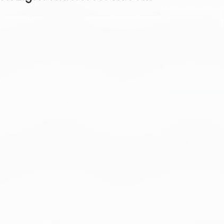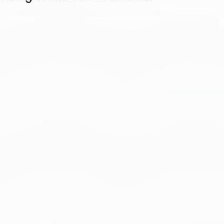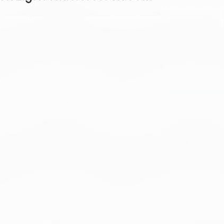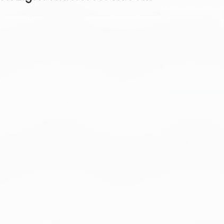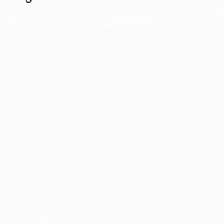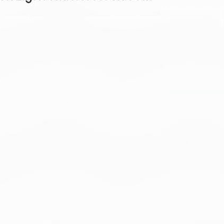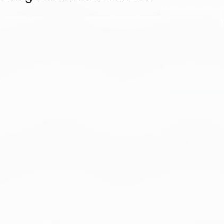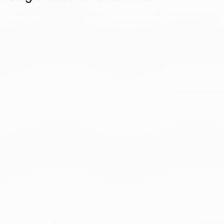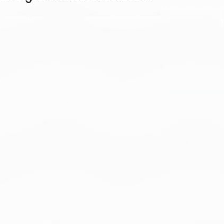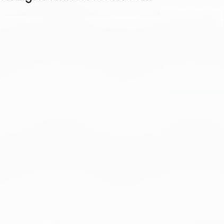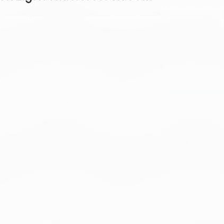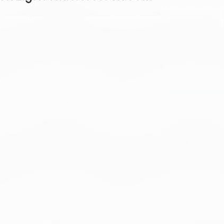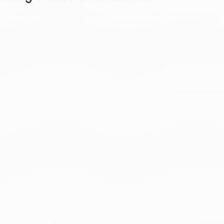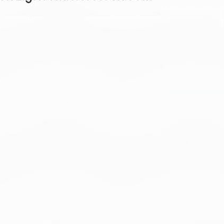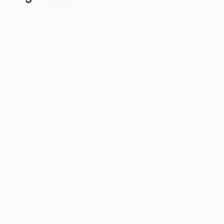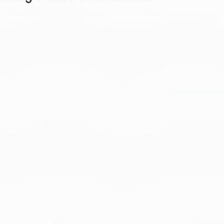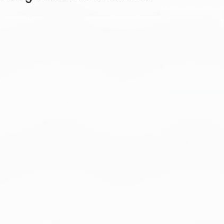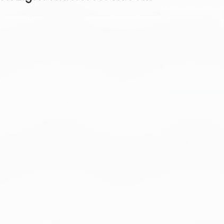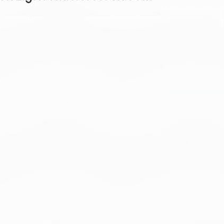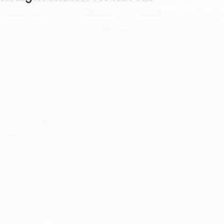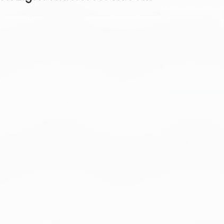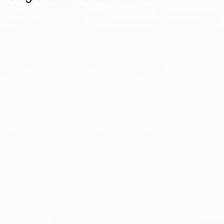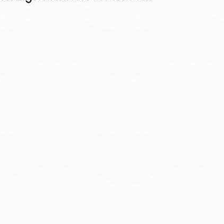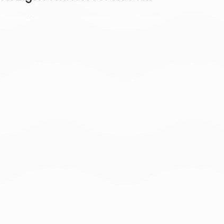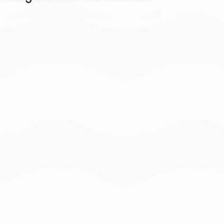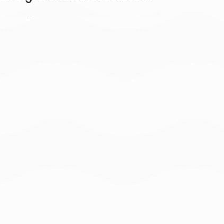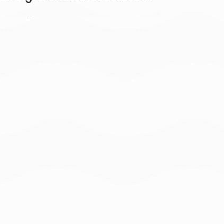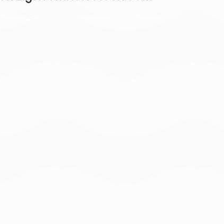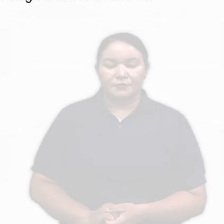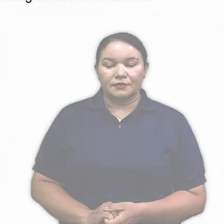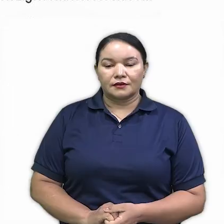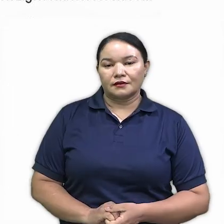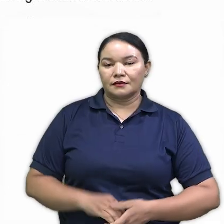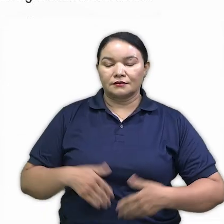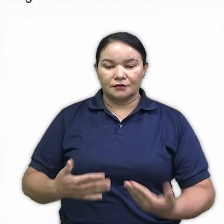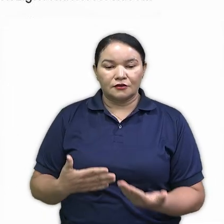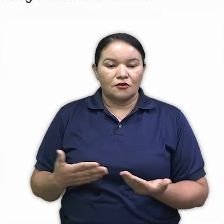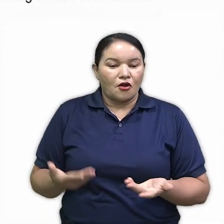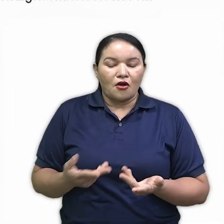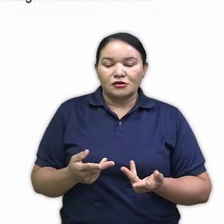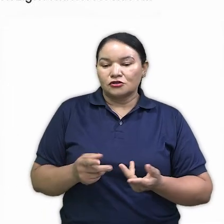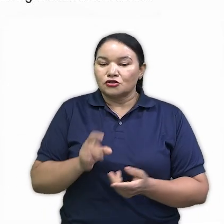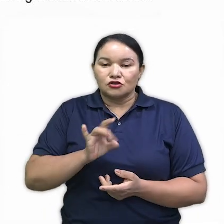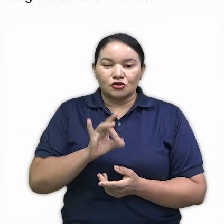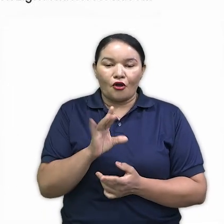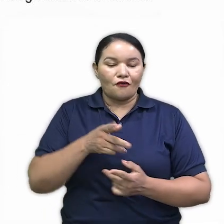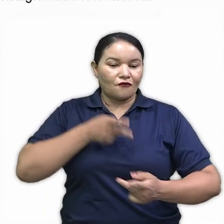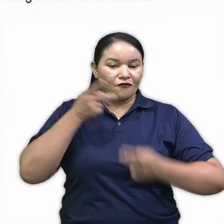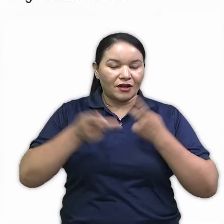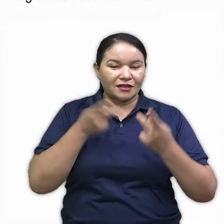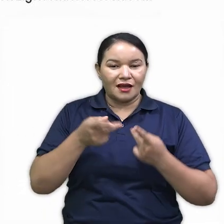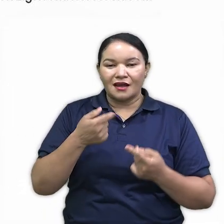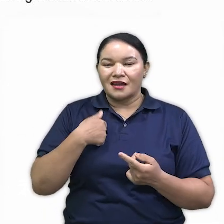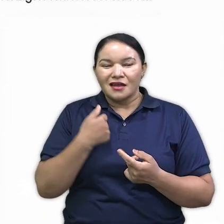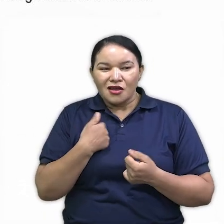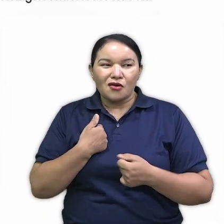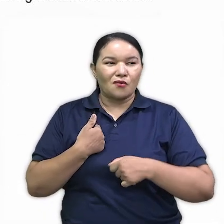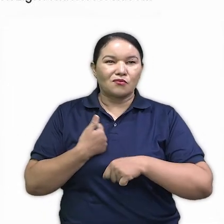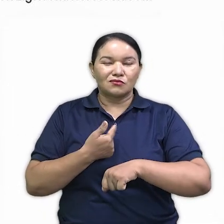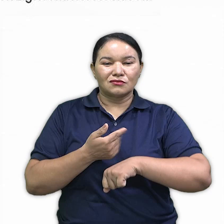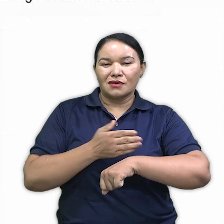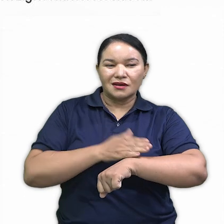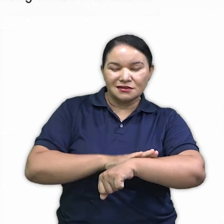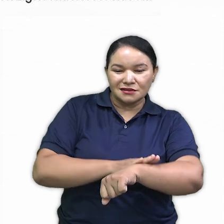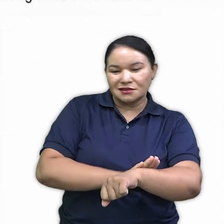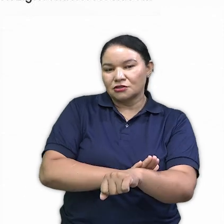você não é racista. Hoje o importante é ser antirracista. Dizer que eu não sou racista